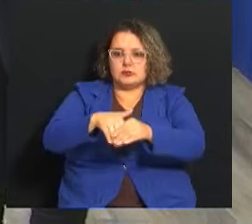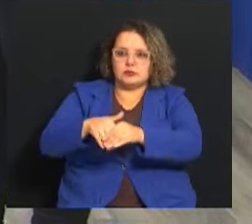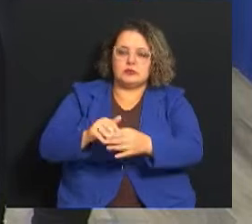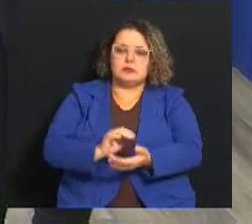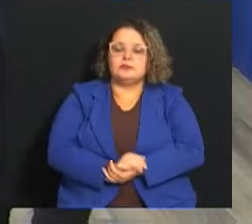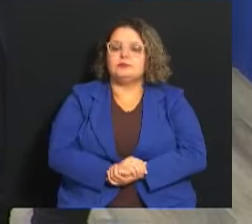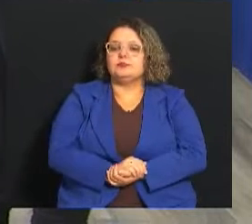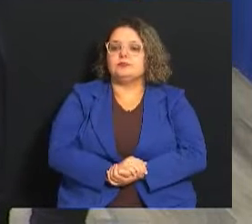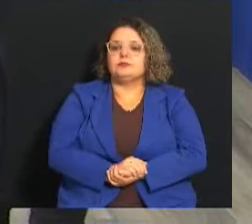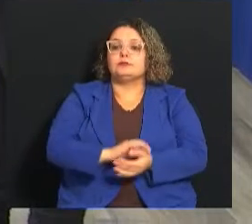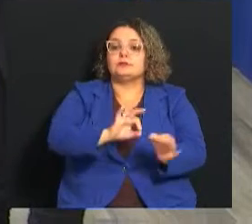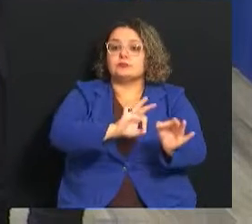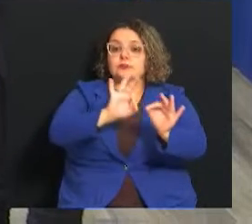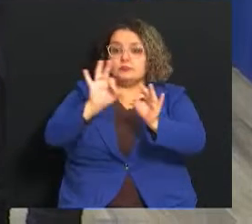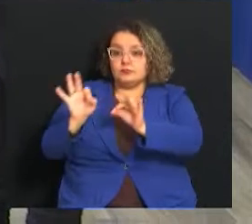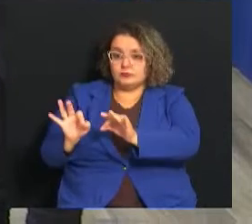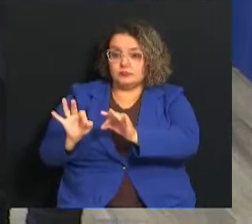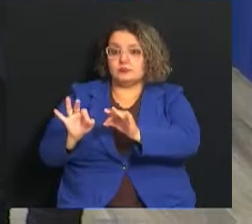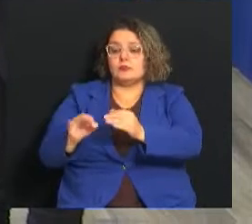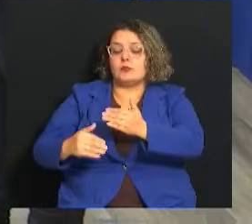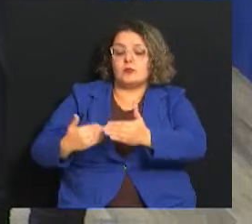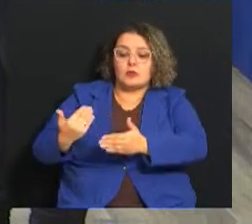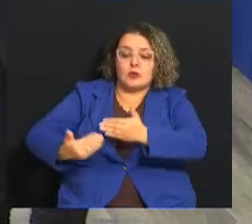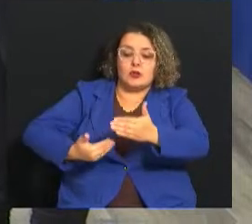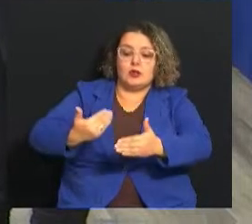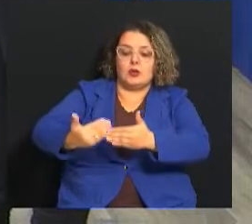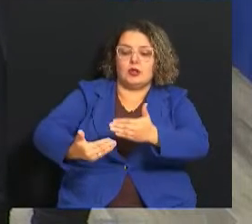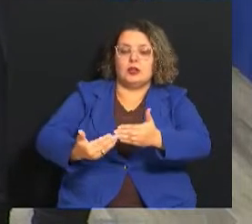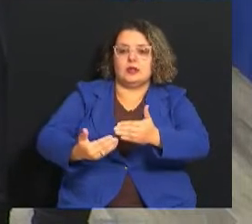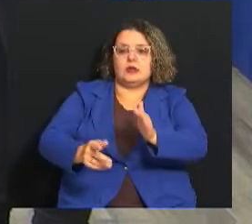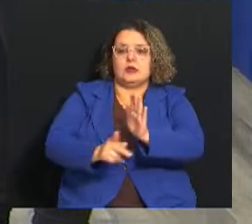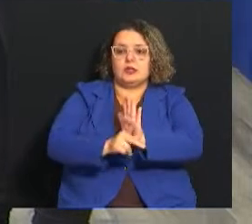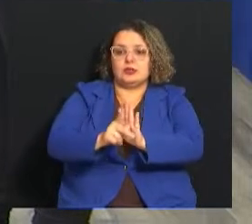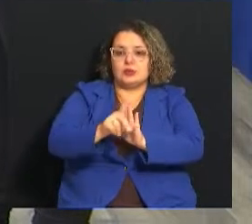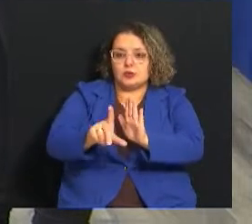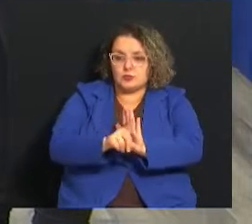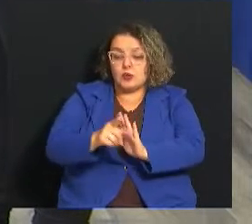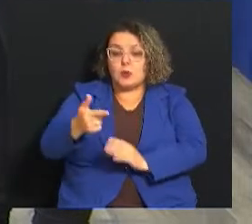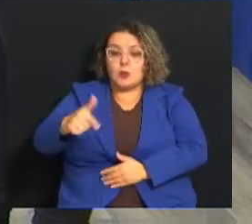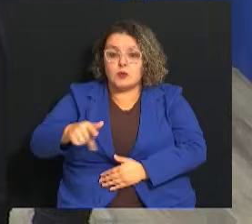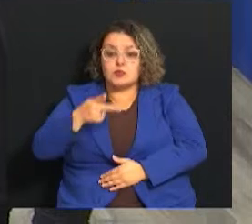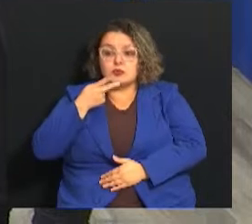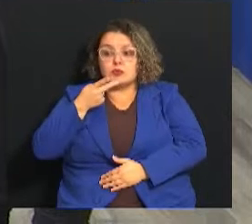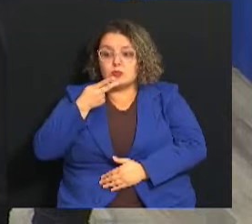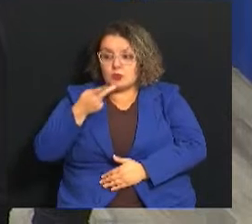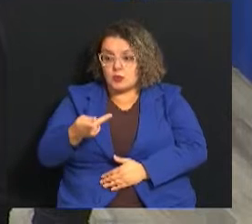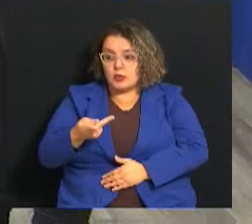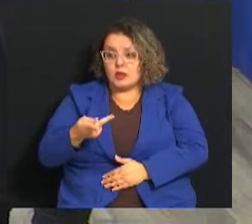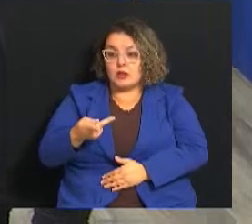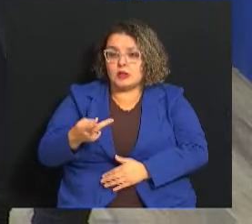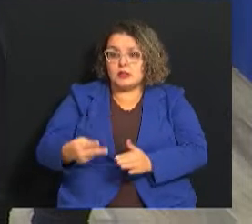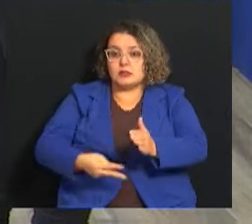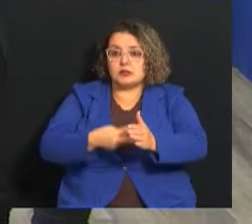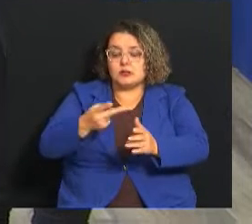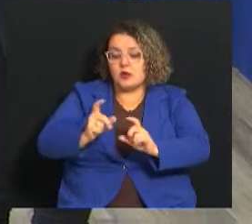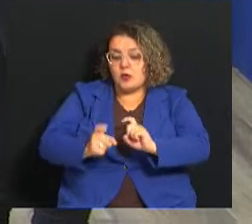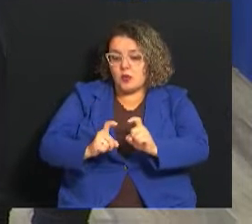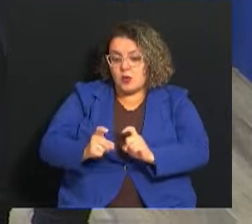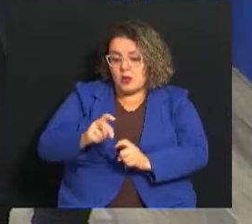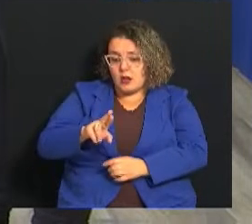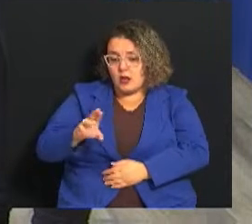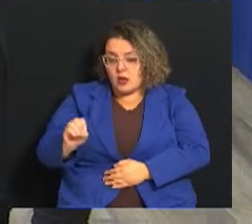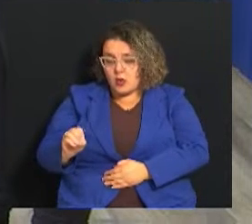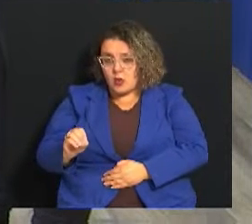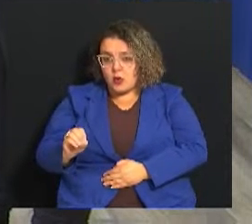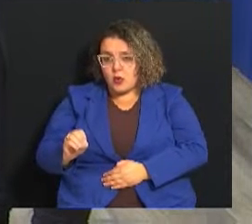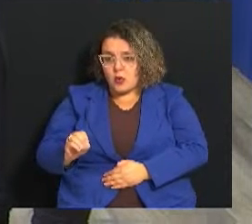segue acompanhando, então, a tramitação deste projeto. A gente continua falando aqui sobre a segunda reunião ordinária, agora sobre